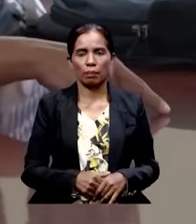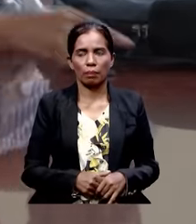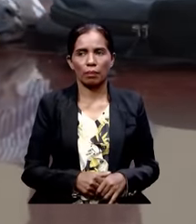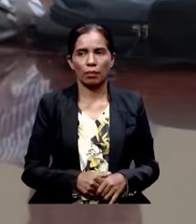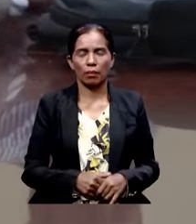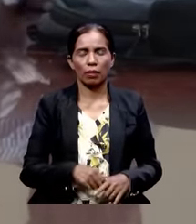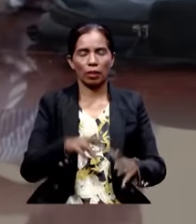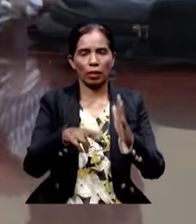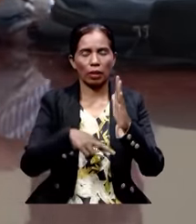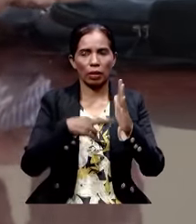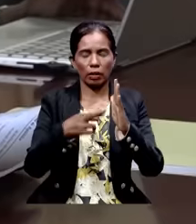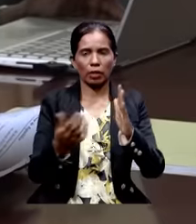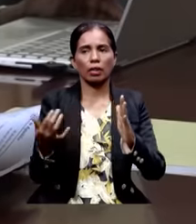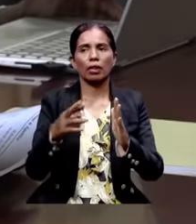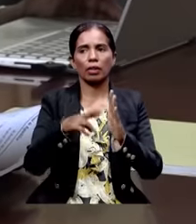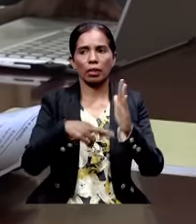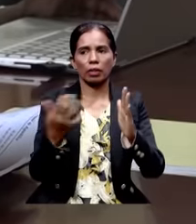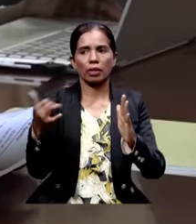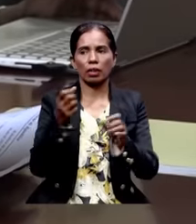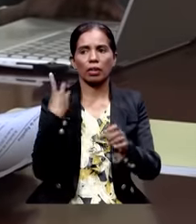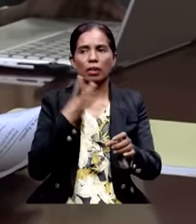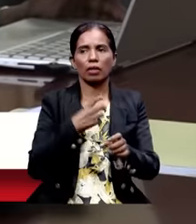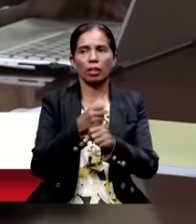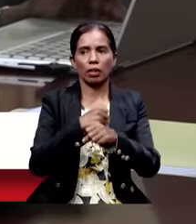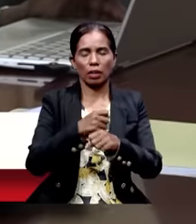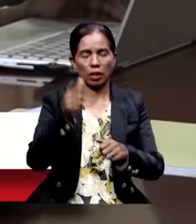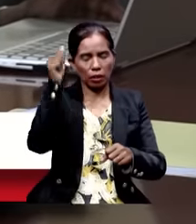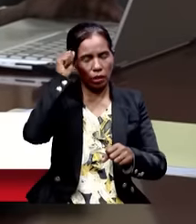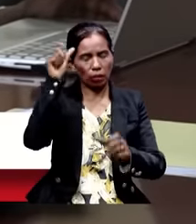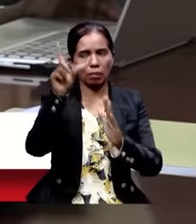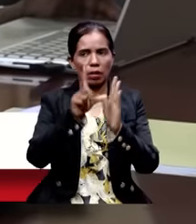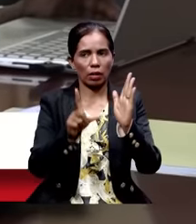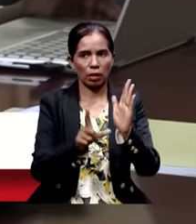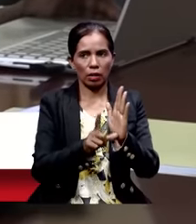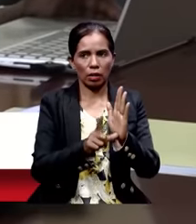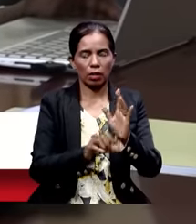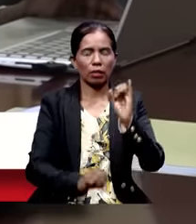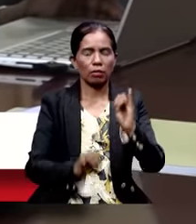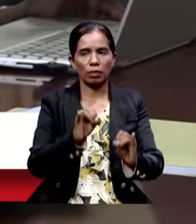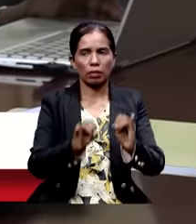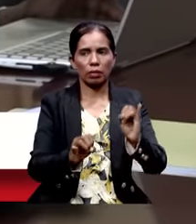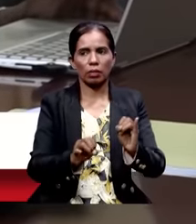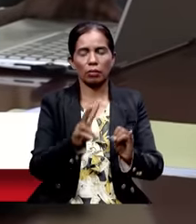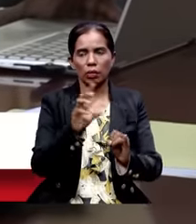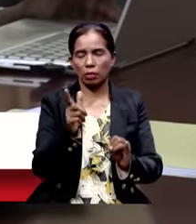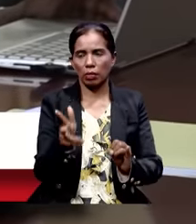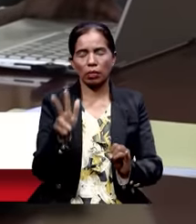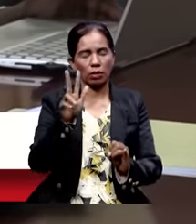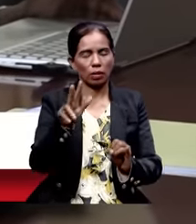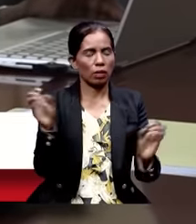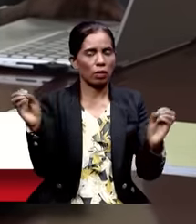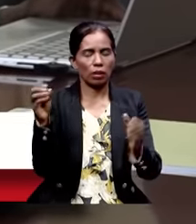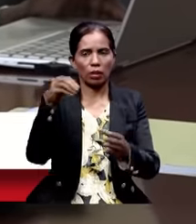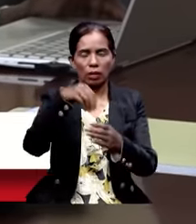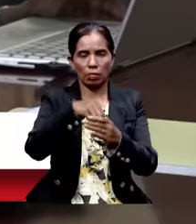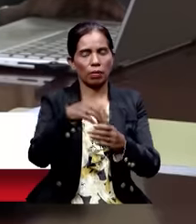Requisitos ser negado para ingresso especial, hal ita halo análise ba lei dane indivíduo contratado os universitários la presença ita